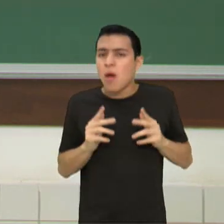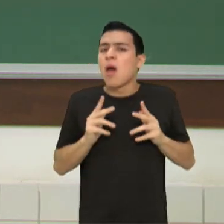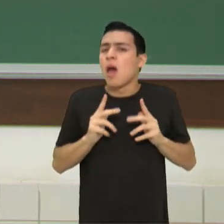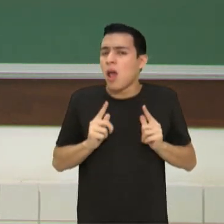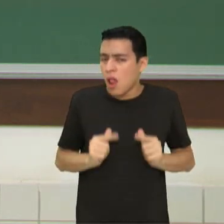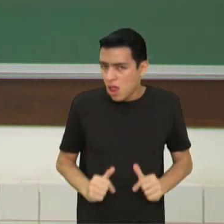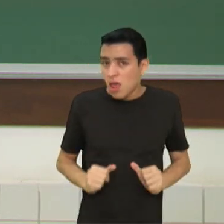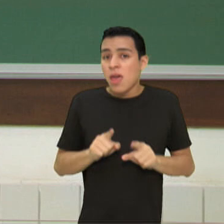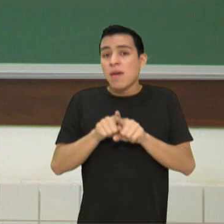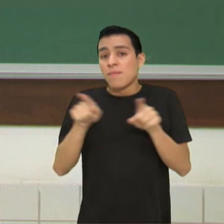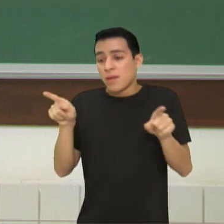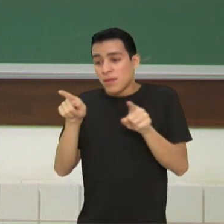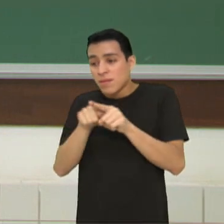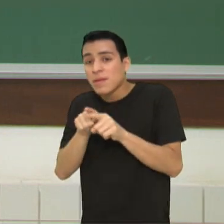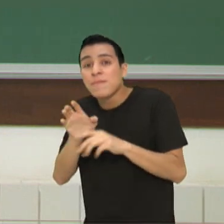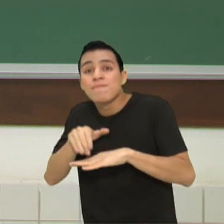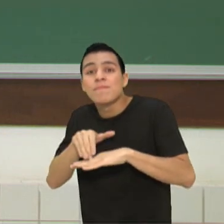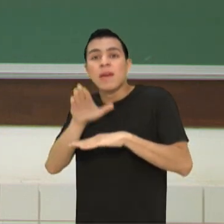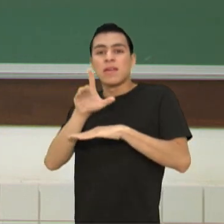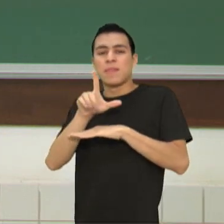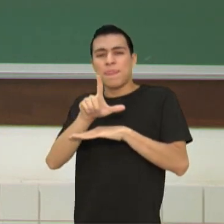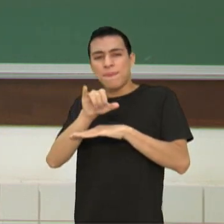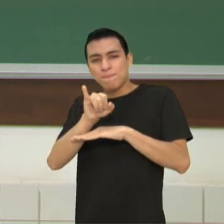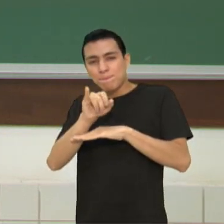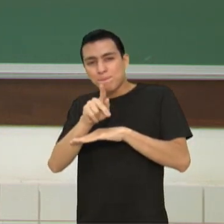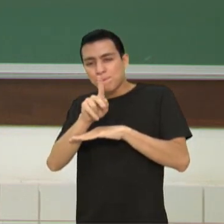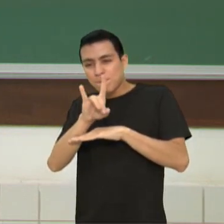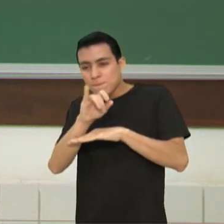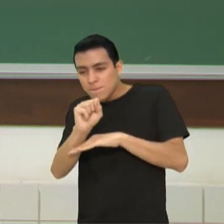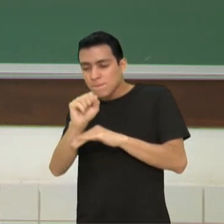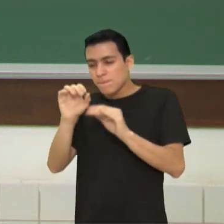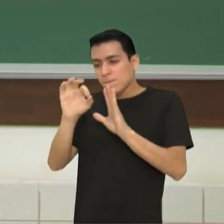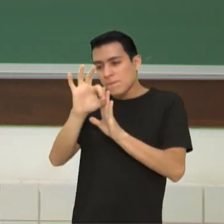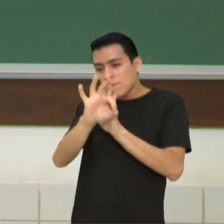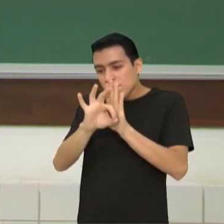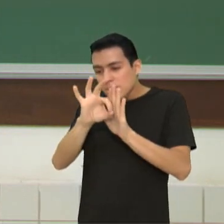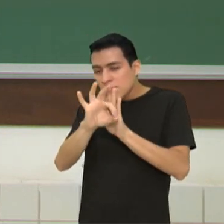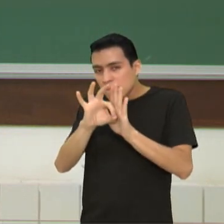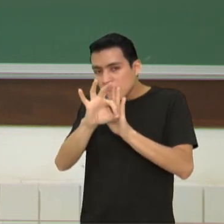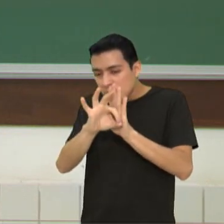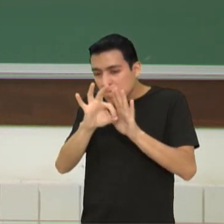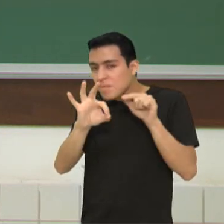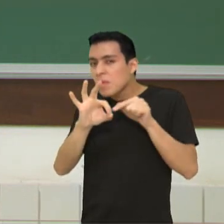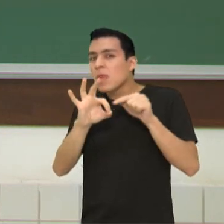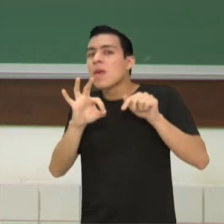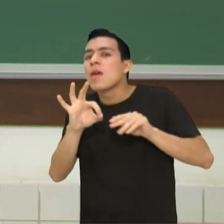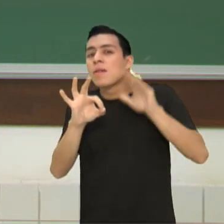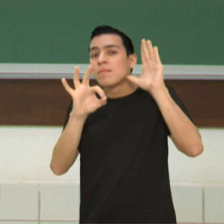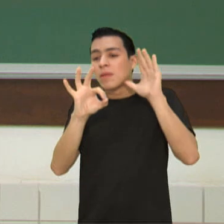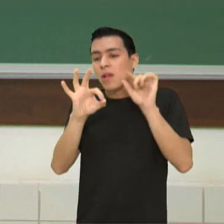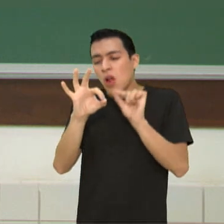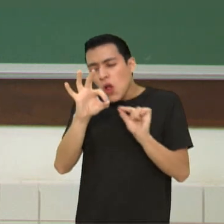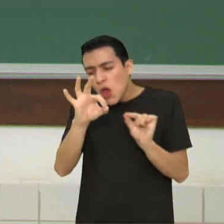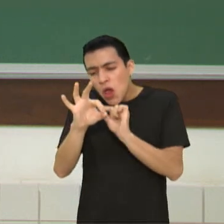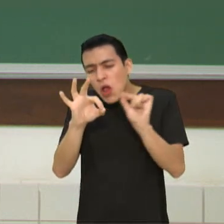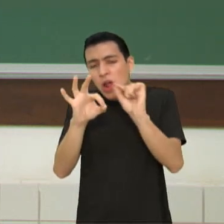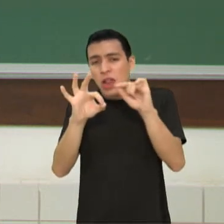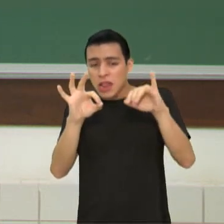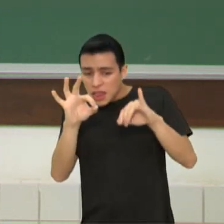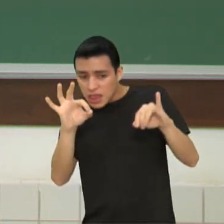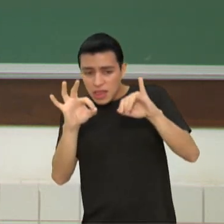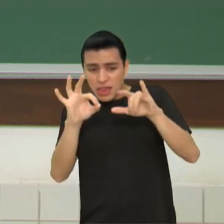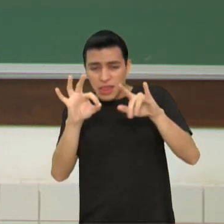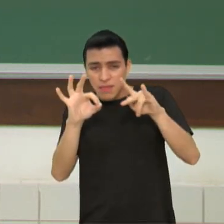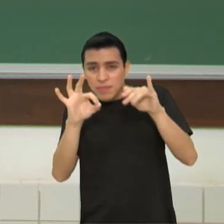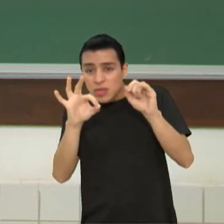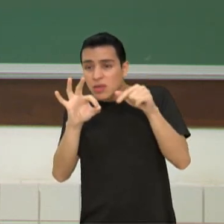aumento a produção de lipídios. Eu começo a deixar aquela célula mais repleta de lipídios, o que